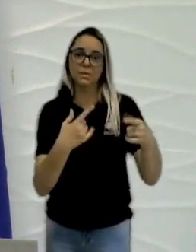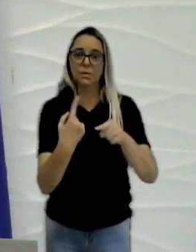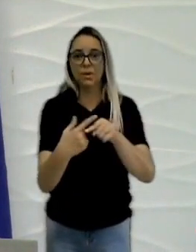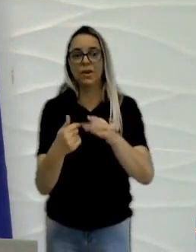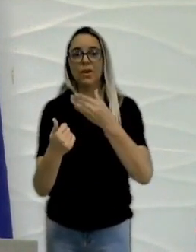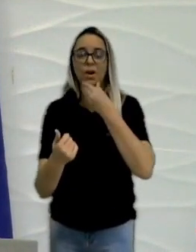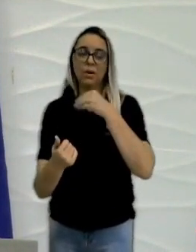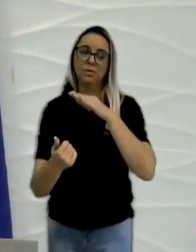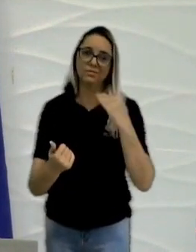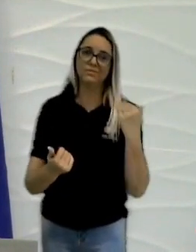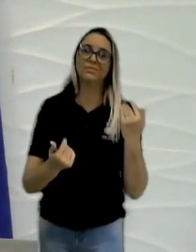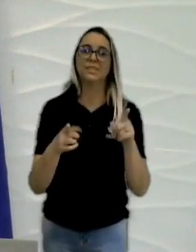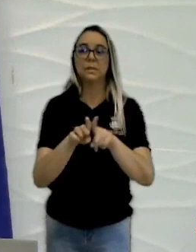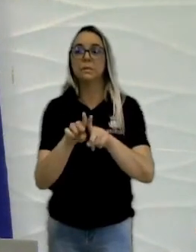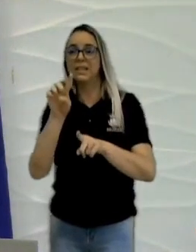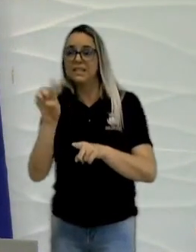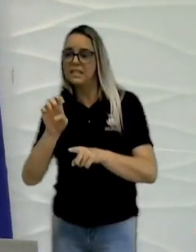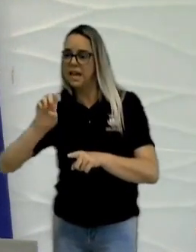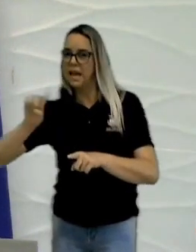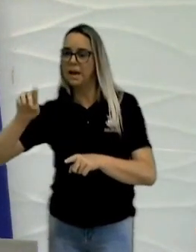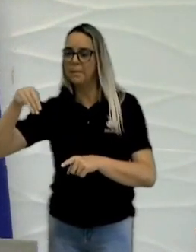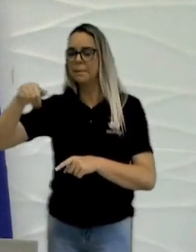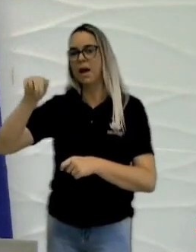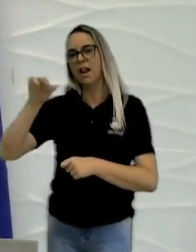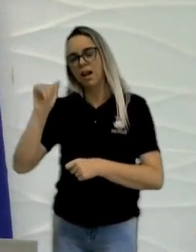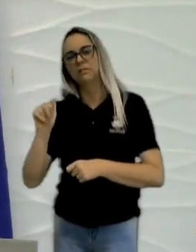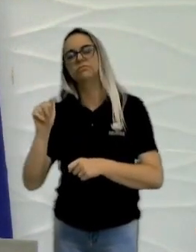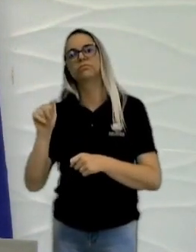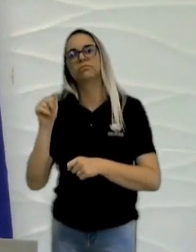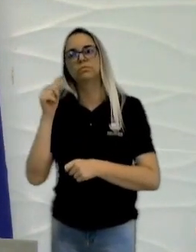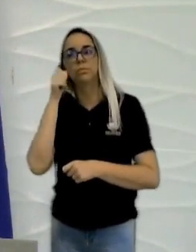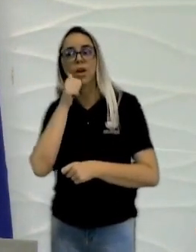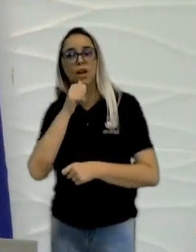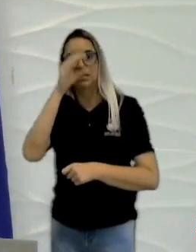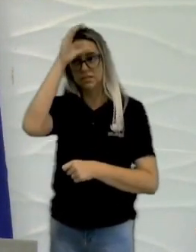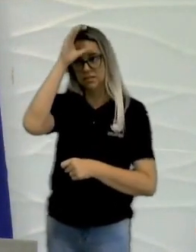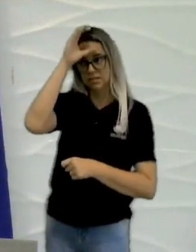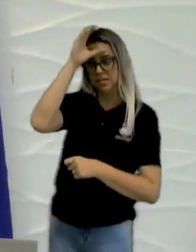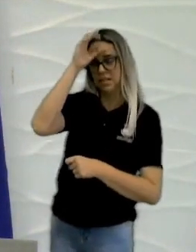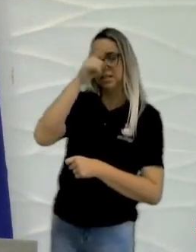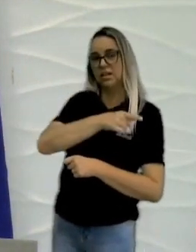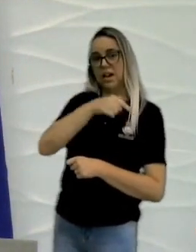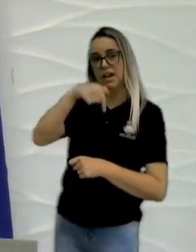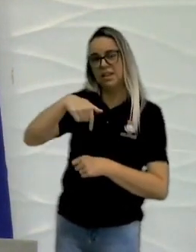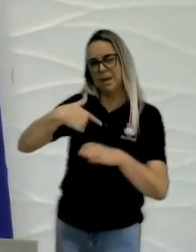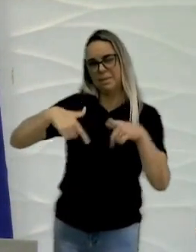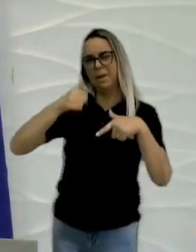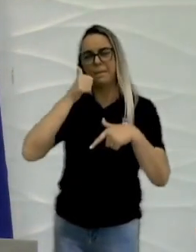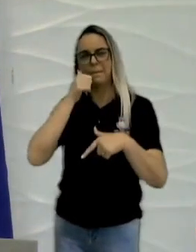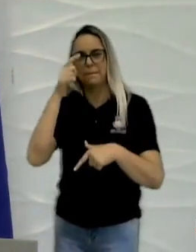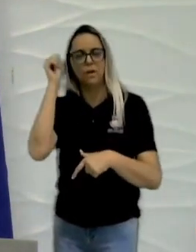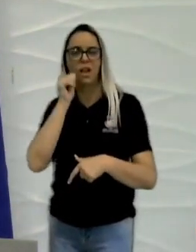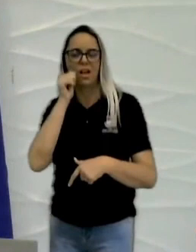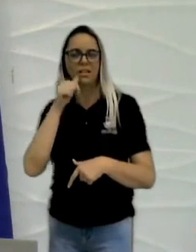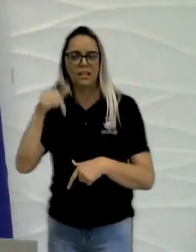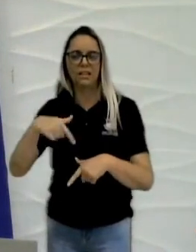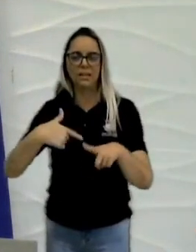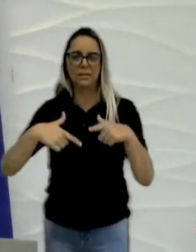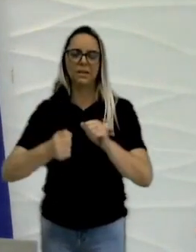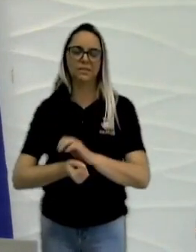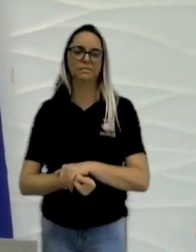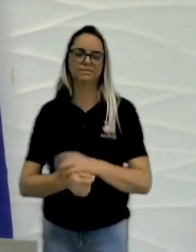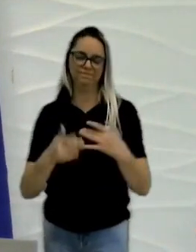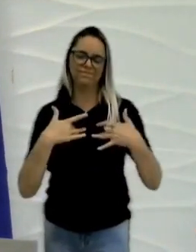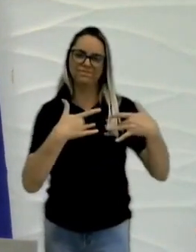também a José Maria Costa de Lima, né, tio da nossa assessora aqui, Pauliene. Voto de pesar. Quero